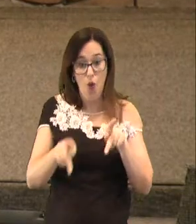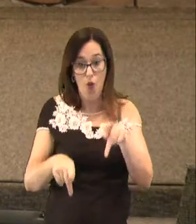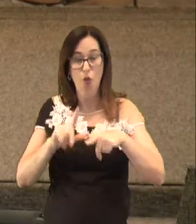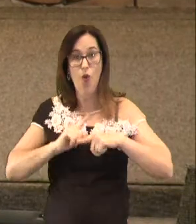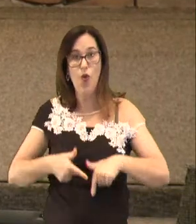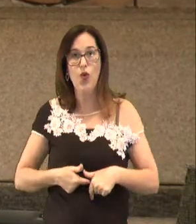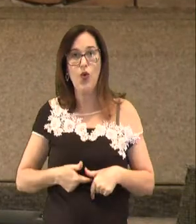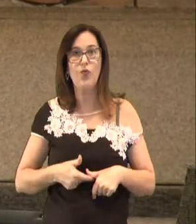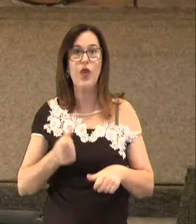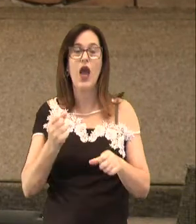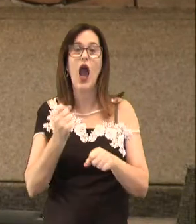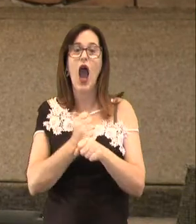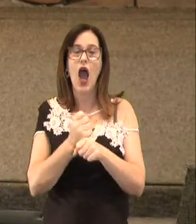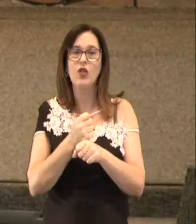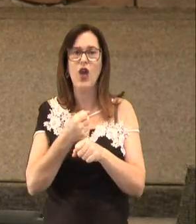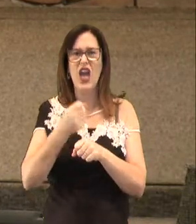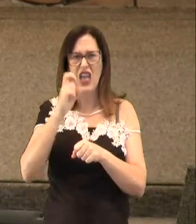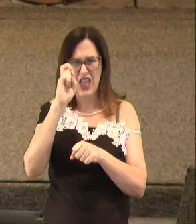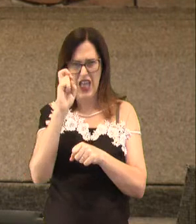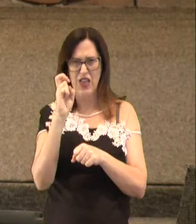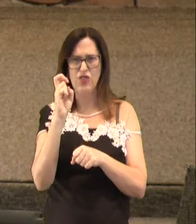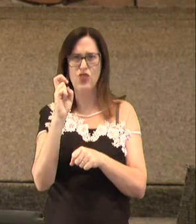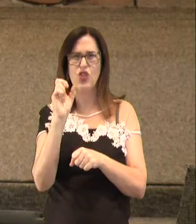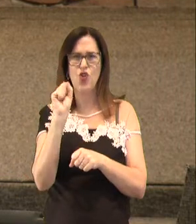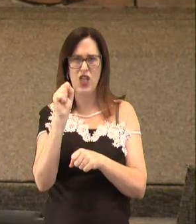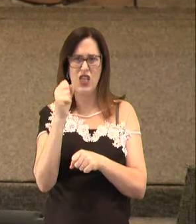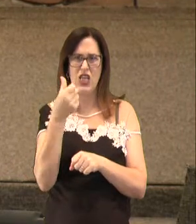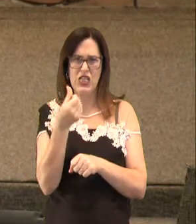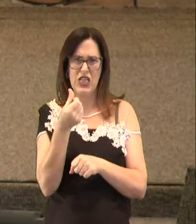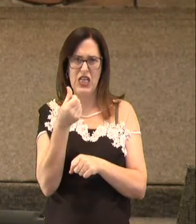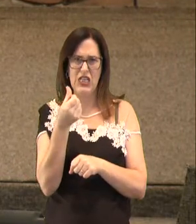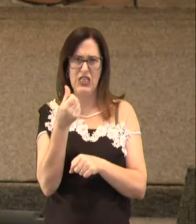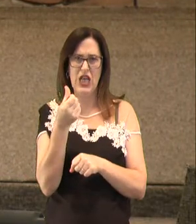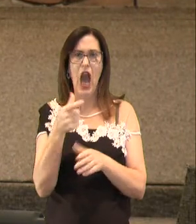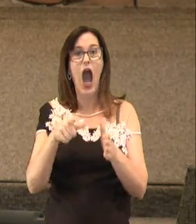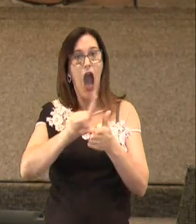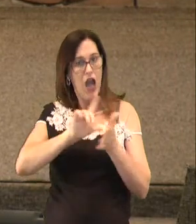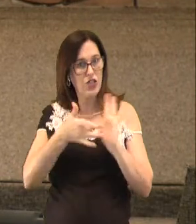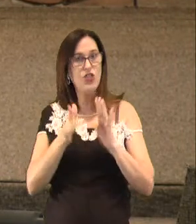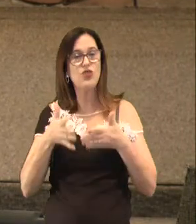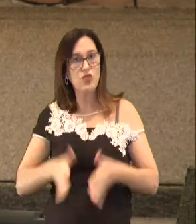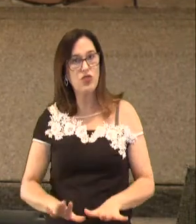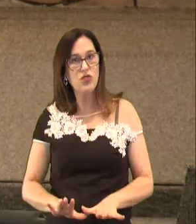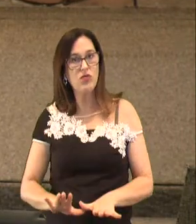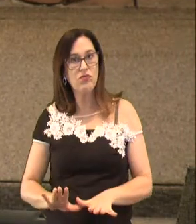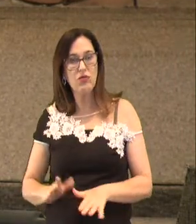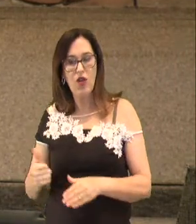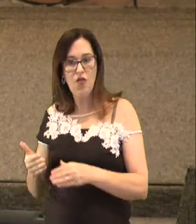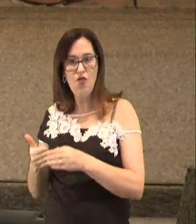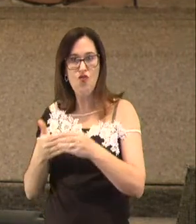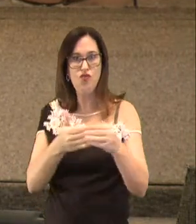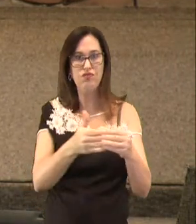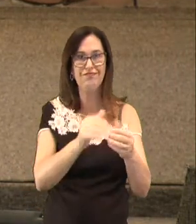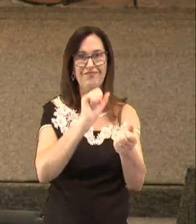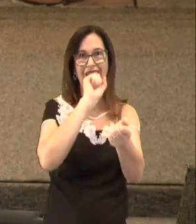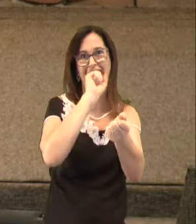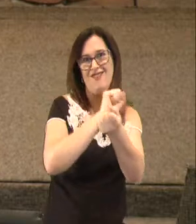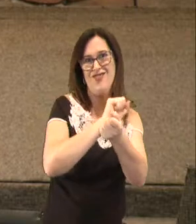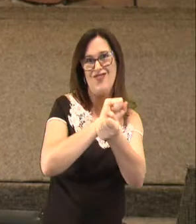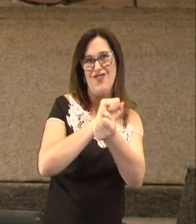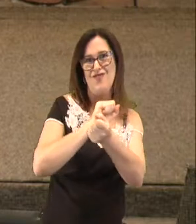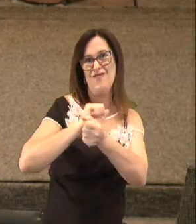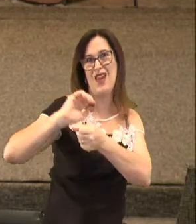ano de 586 a.C., foram levados cativos pelo Império Babilônico. Eles